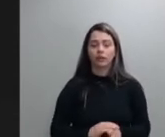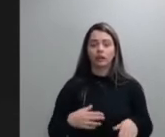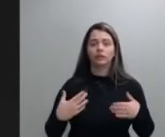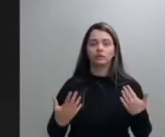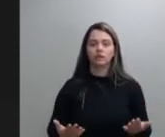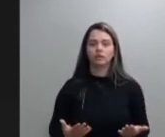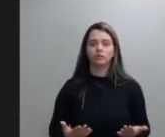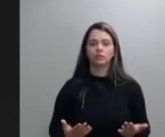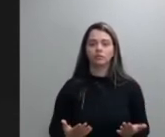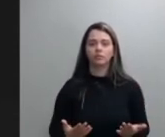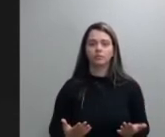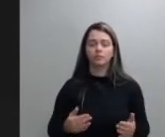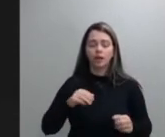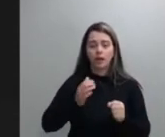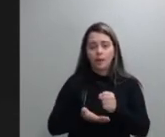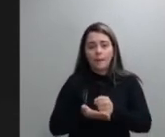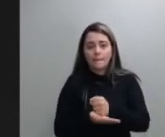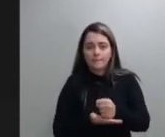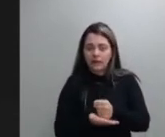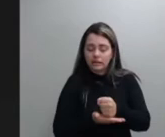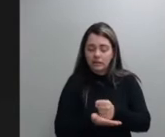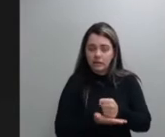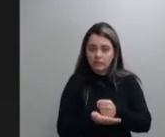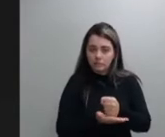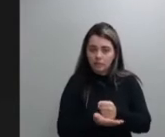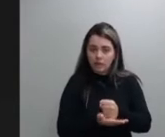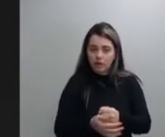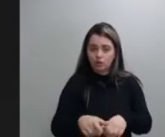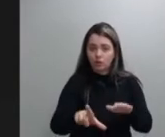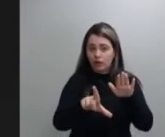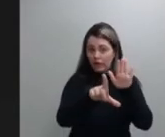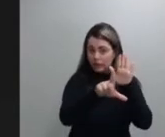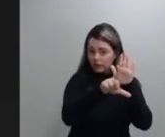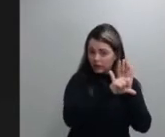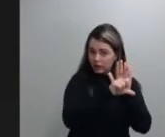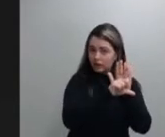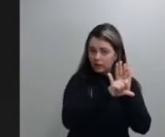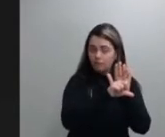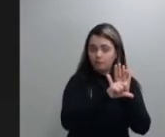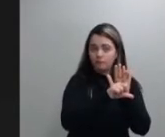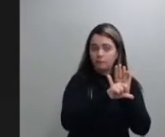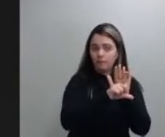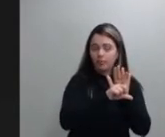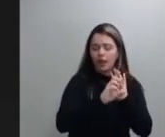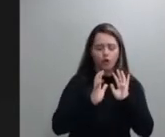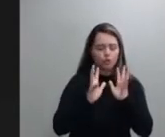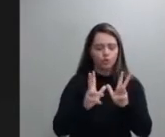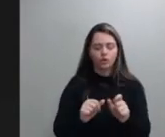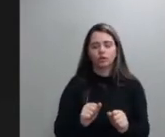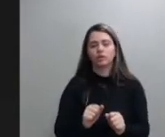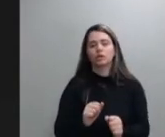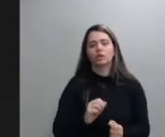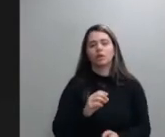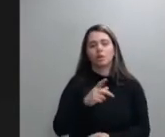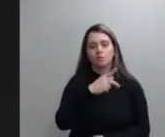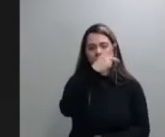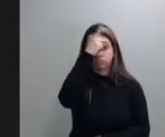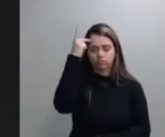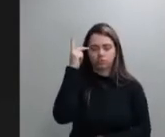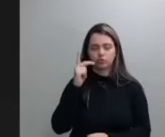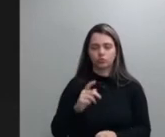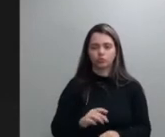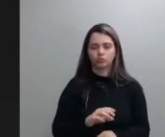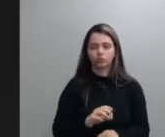sob o fundamento que está amparada justamente na mencionada decisão a comissão em nova deliberação datada de